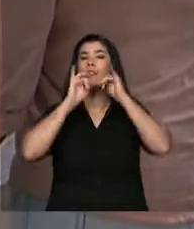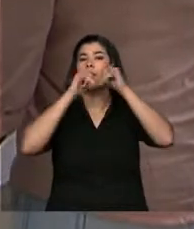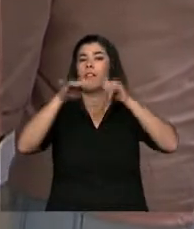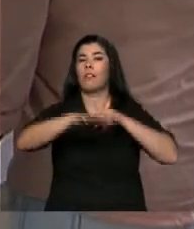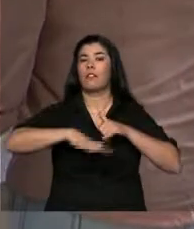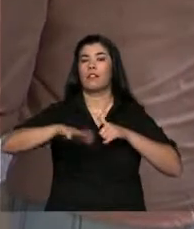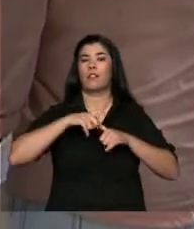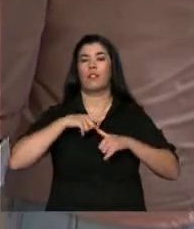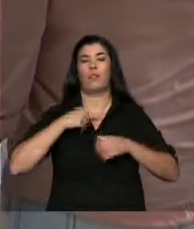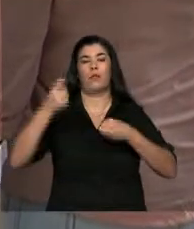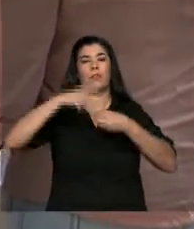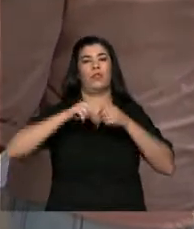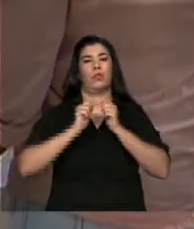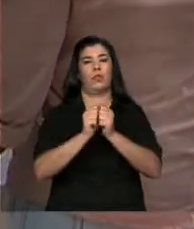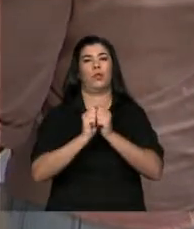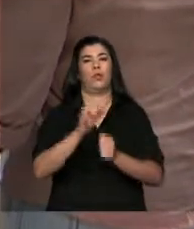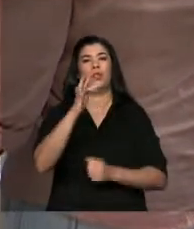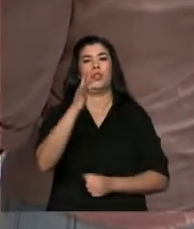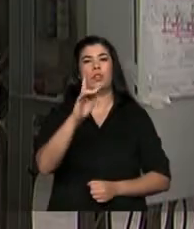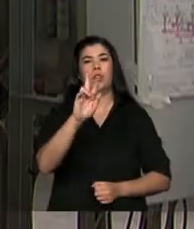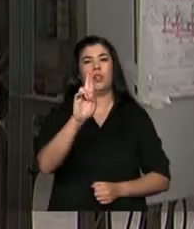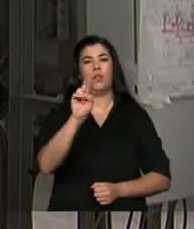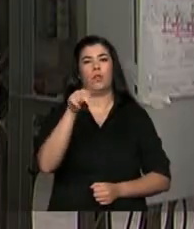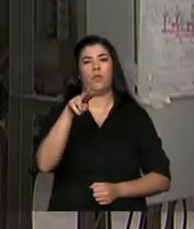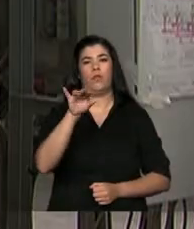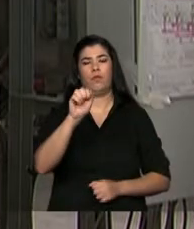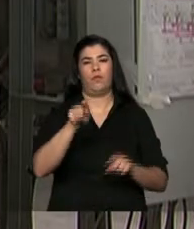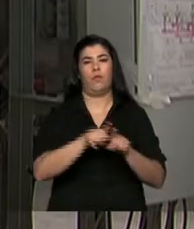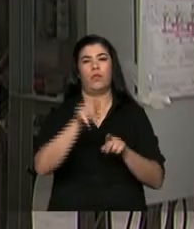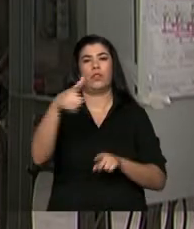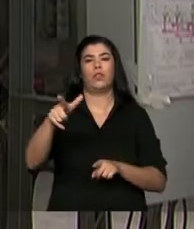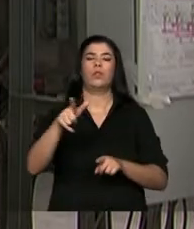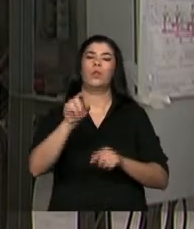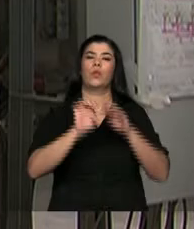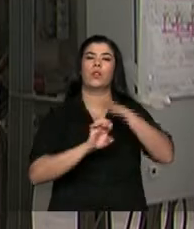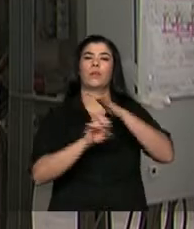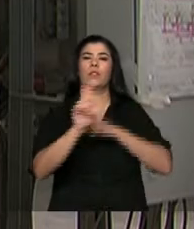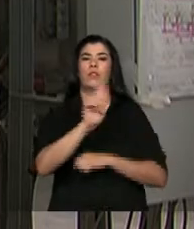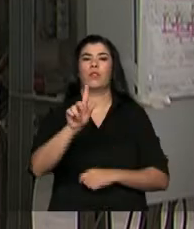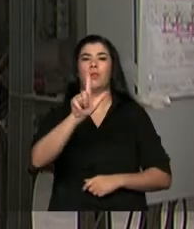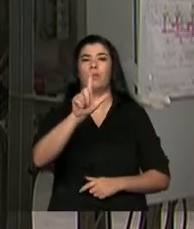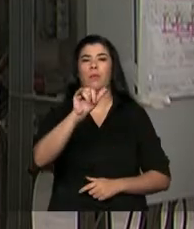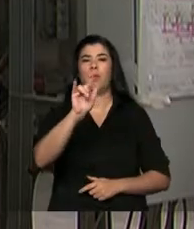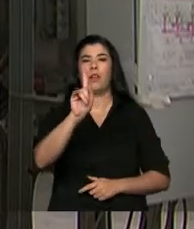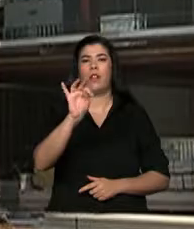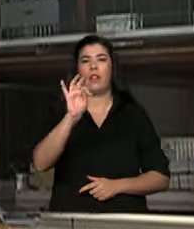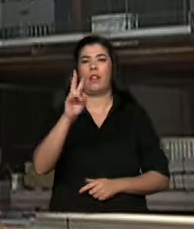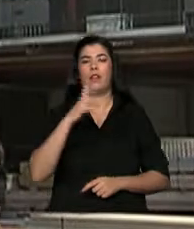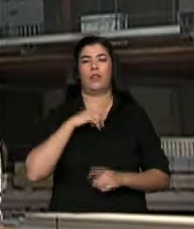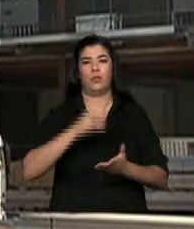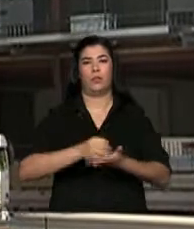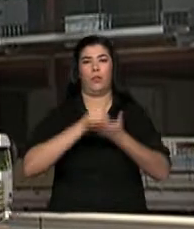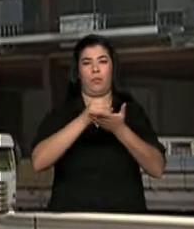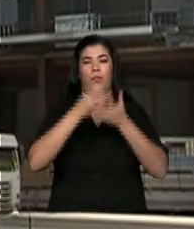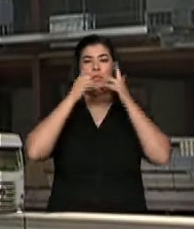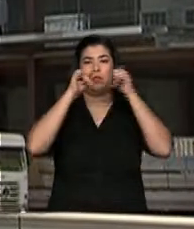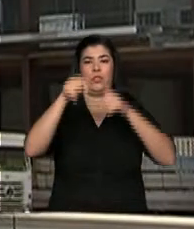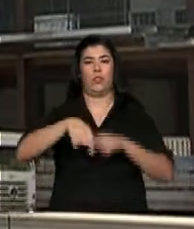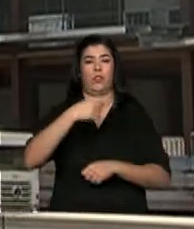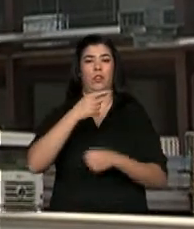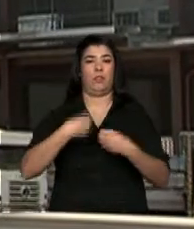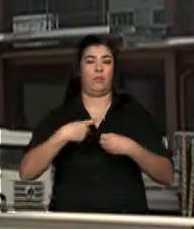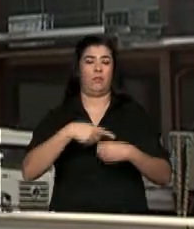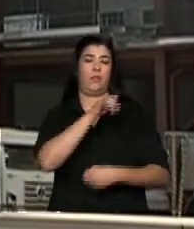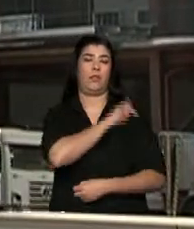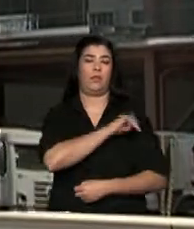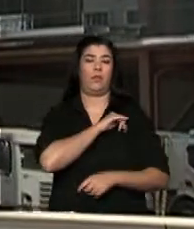a estatal Furnas e a empresa privada Light, que fornece energia elétrica para a cidade do Rio de Janeiro. Já os recursos vieram